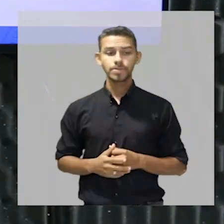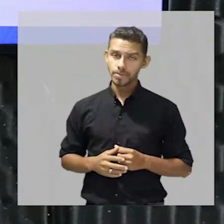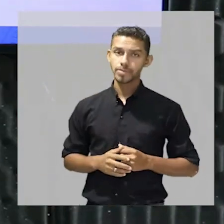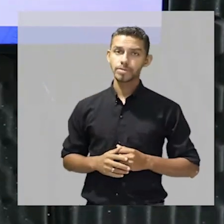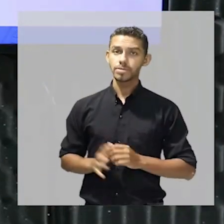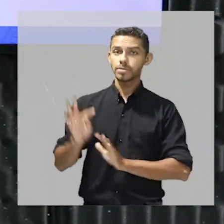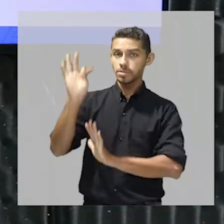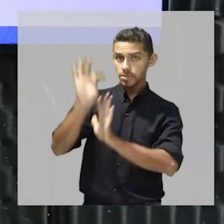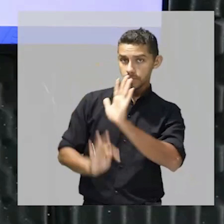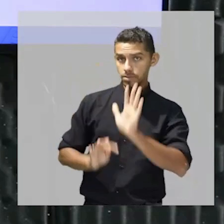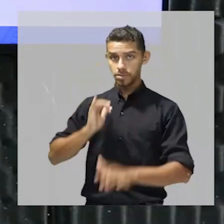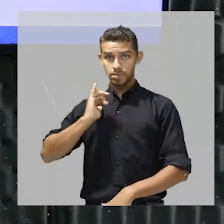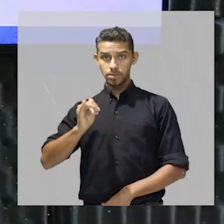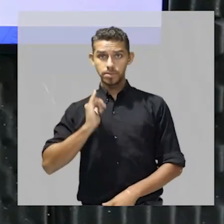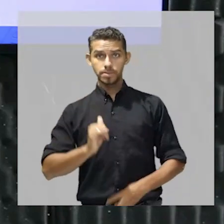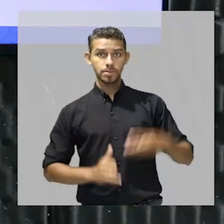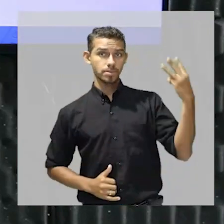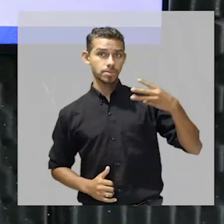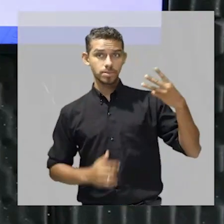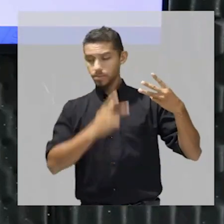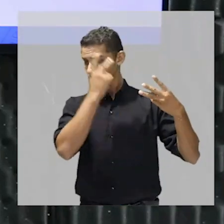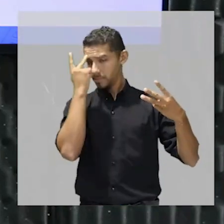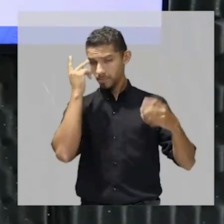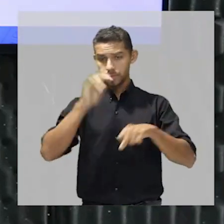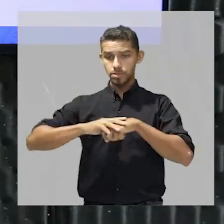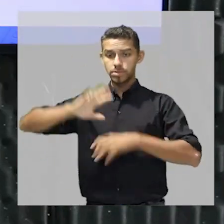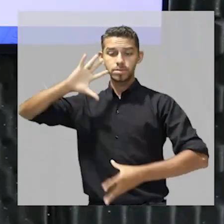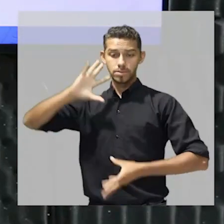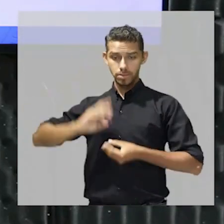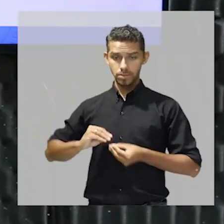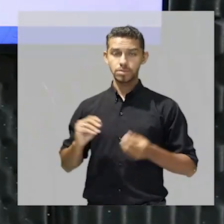textos narrados em terceira pessoa contudo